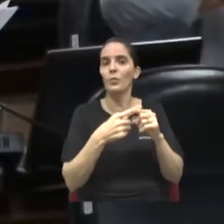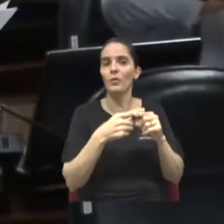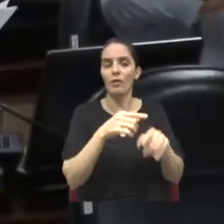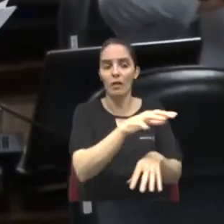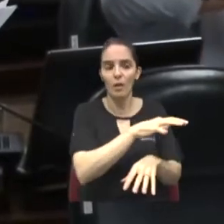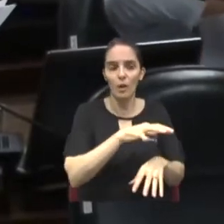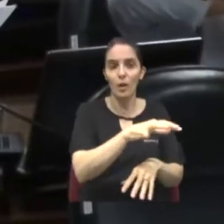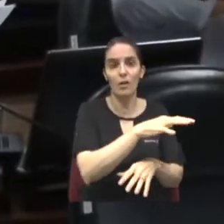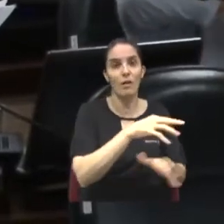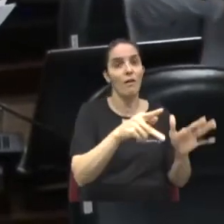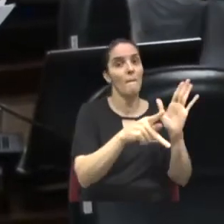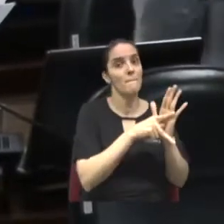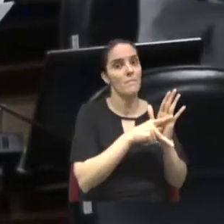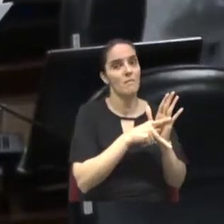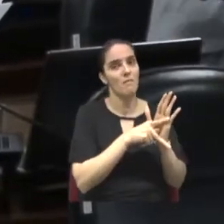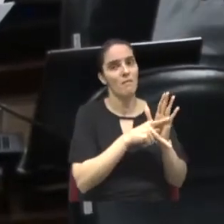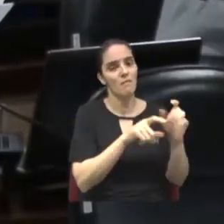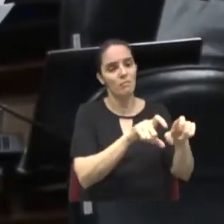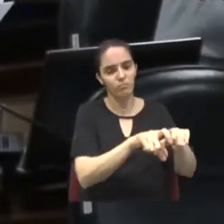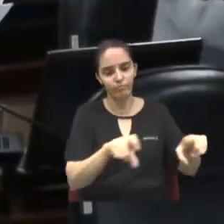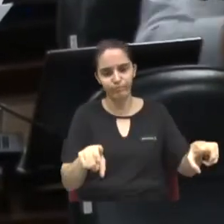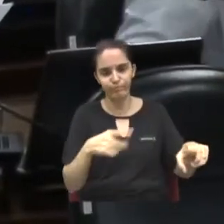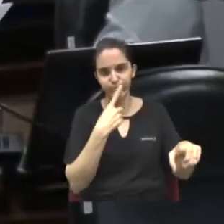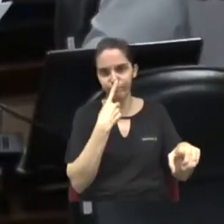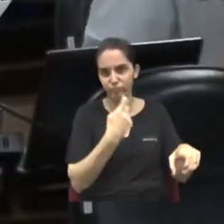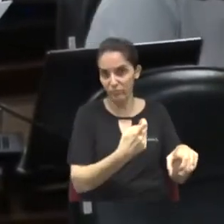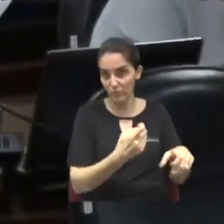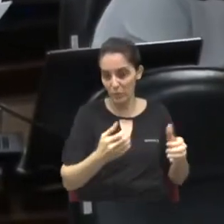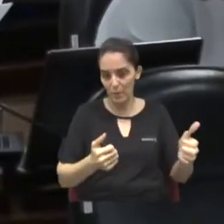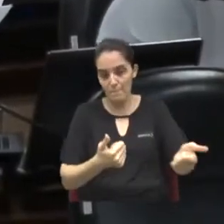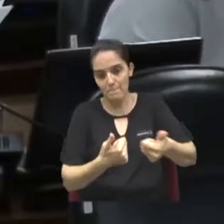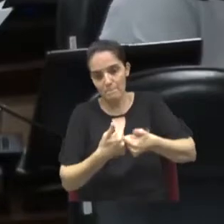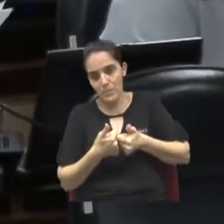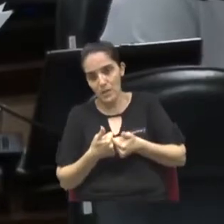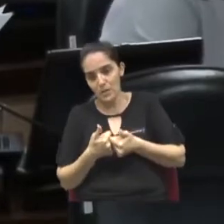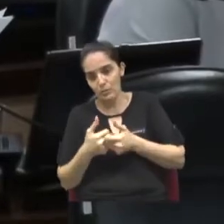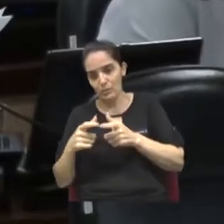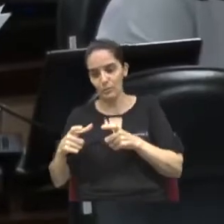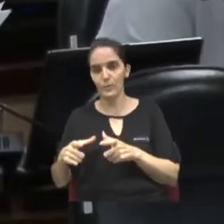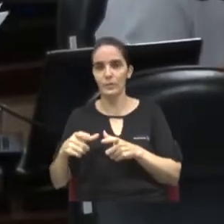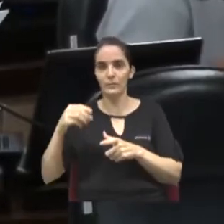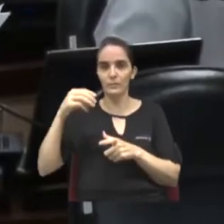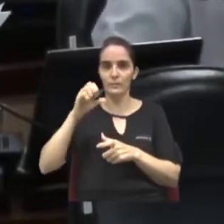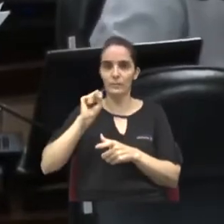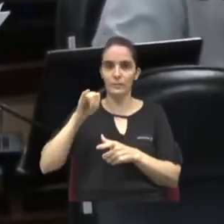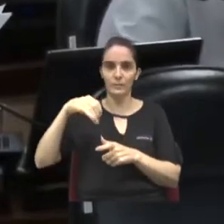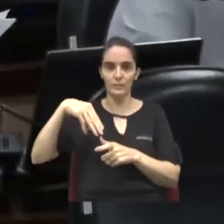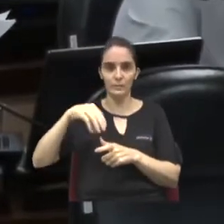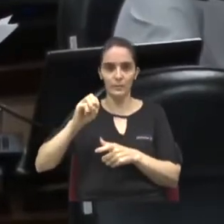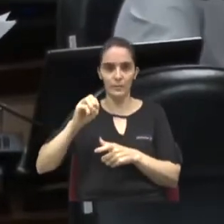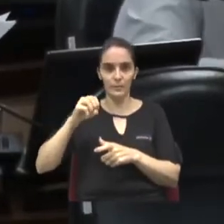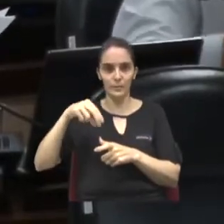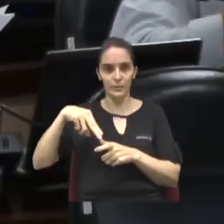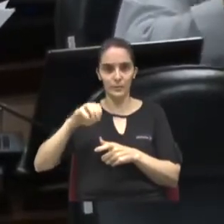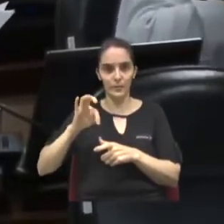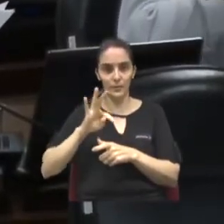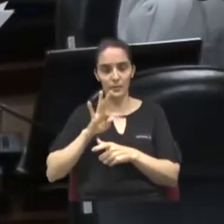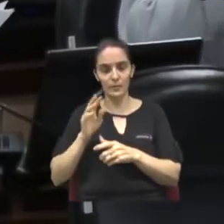de tratamento de esgoto próximo ao bairro Antônio Simonetti e bairros